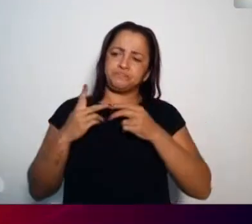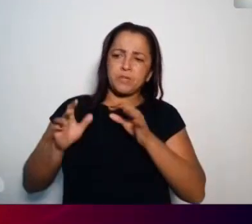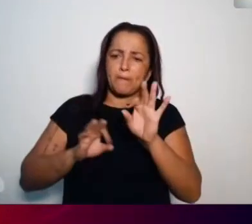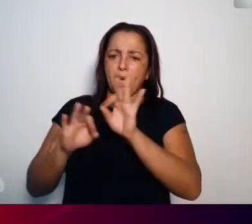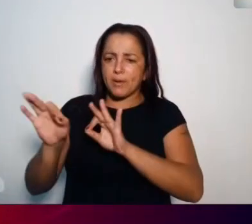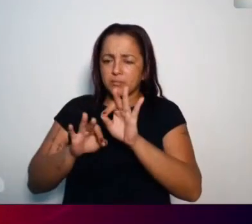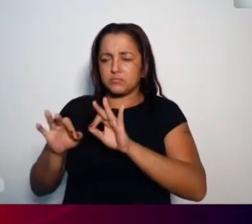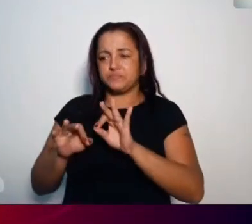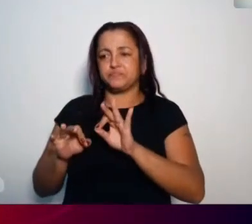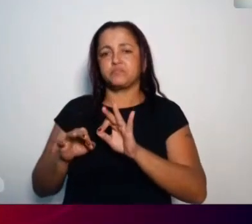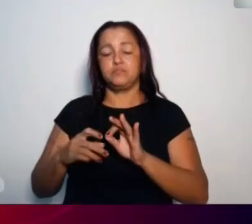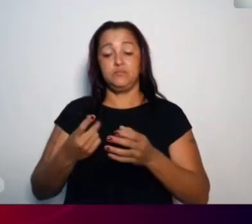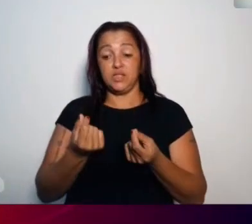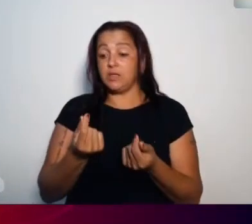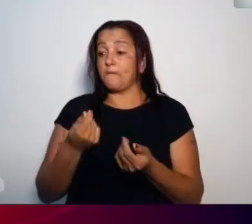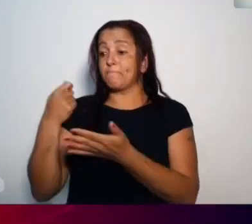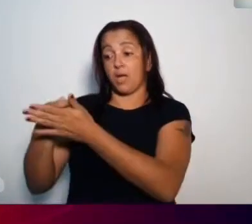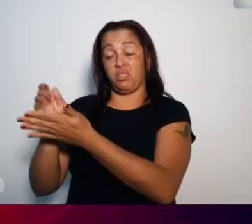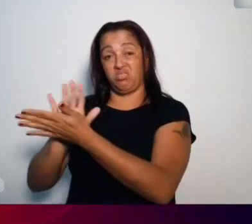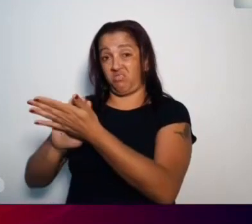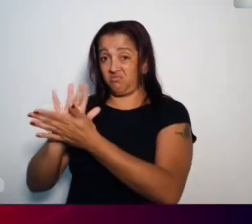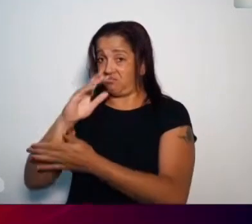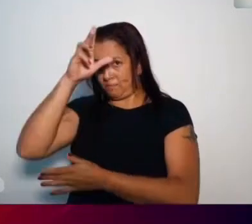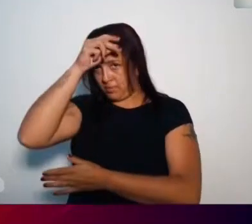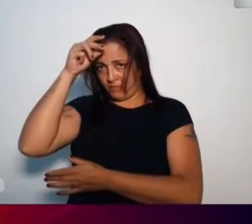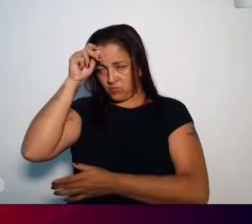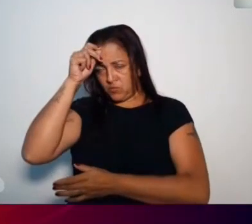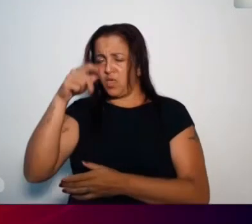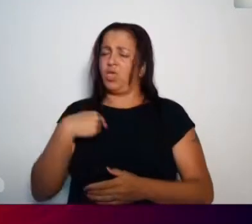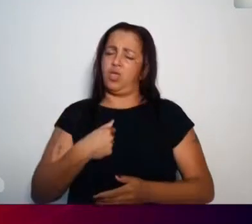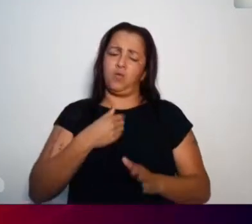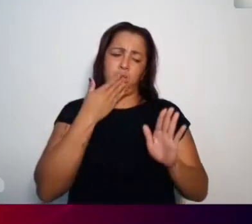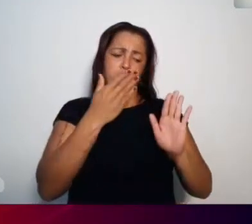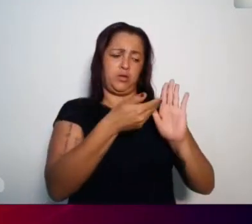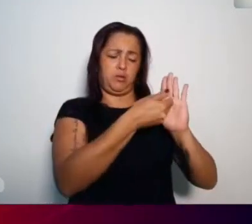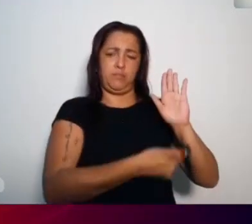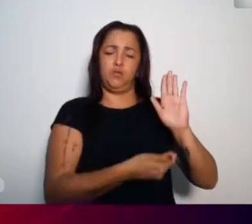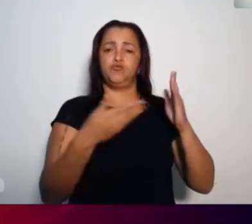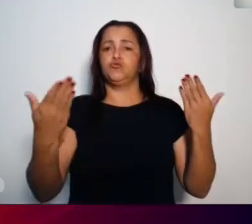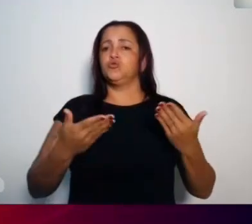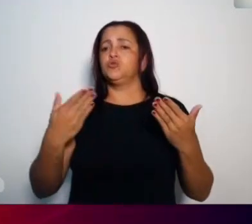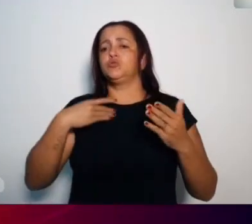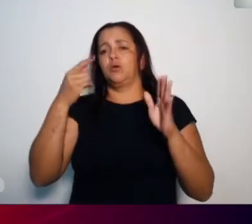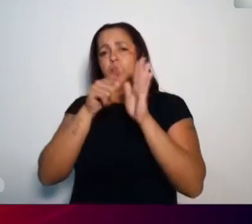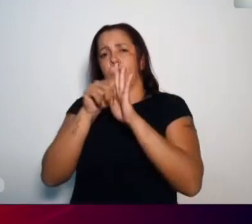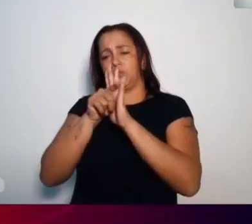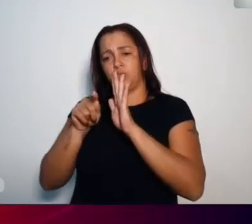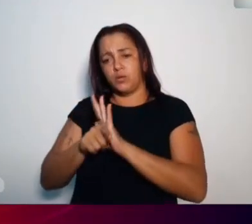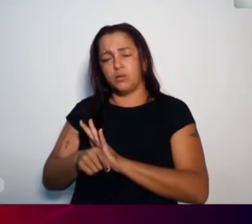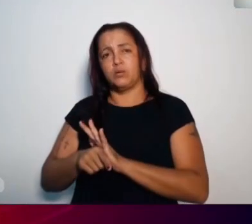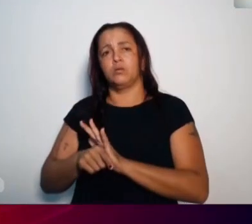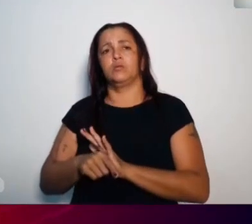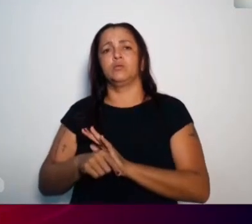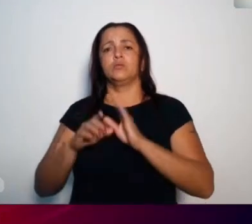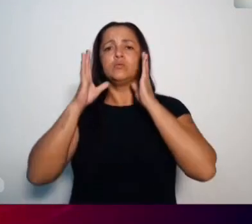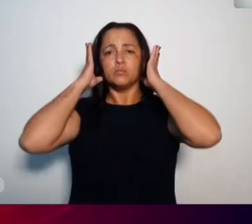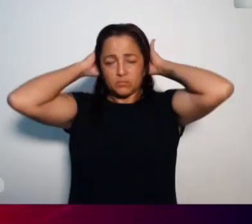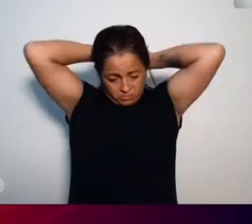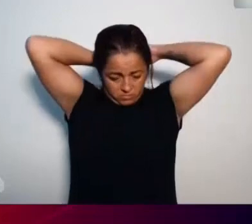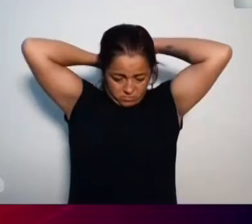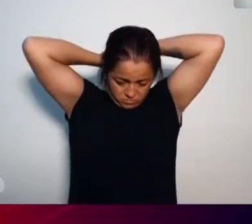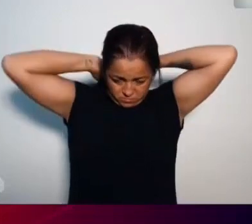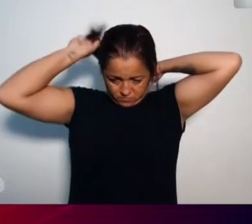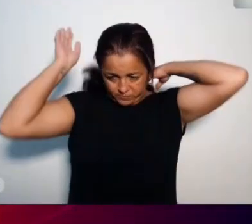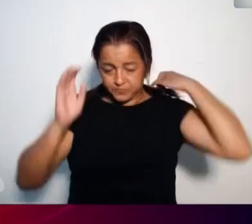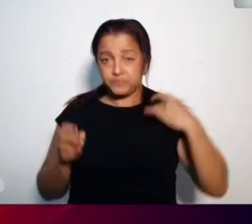para a prefeitura. E o que eu coloquei no meu requerimento de hoje é perguntar que a implantação